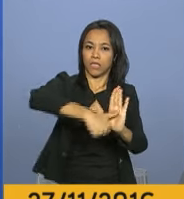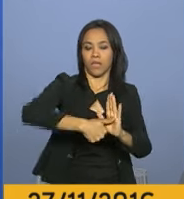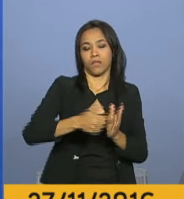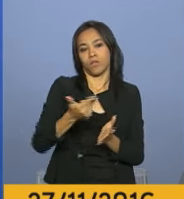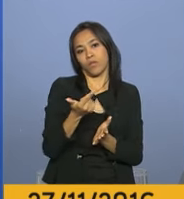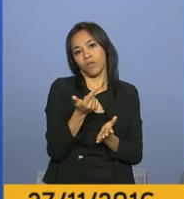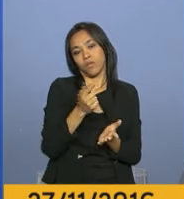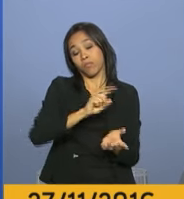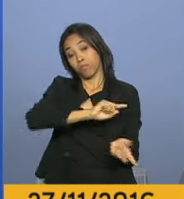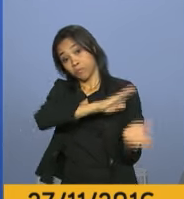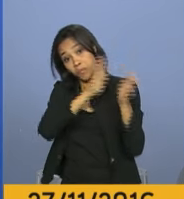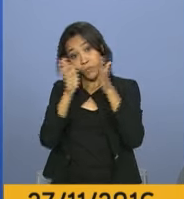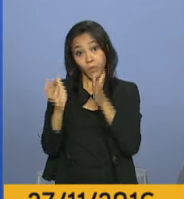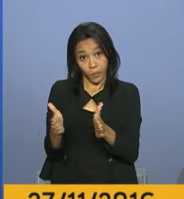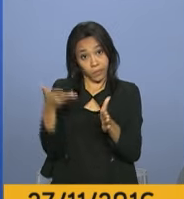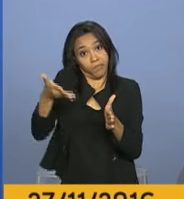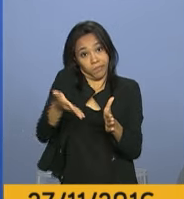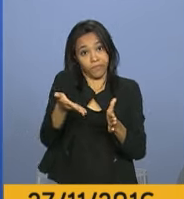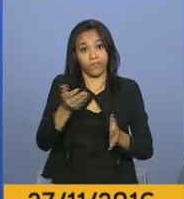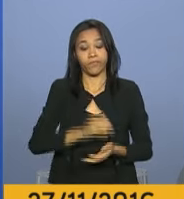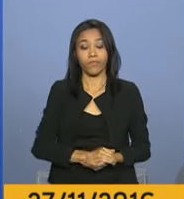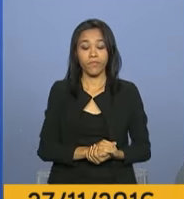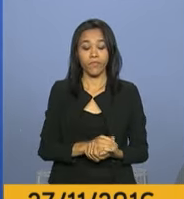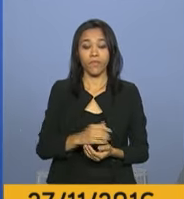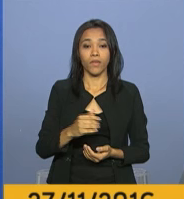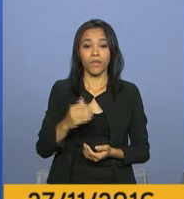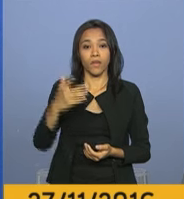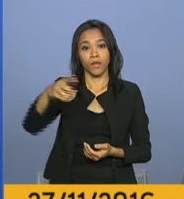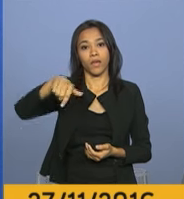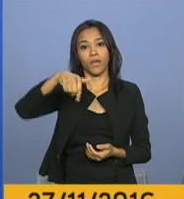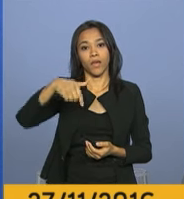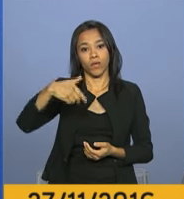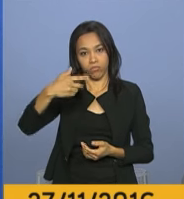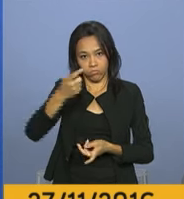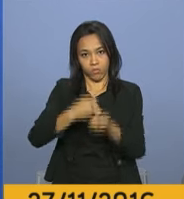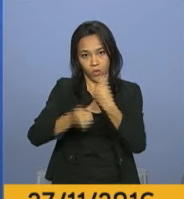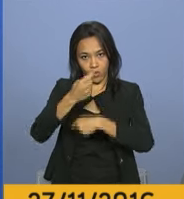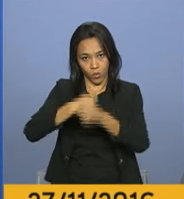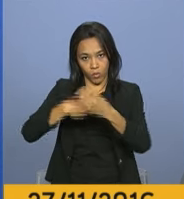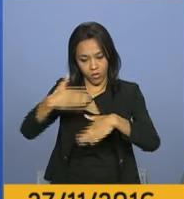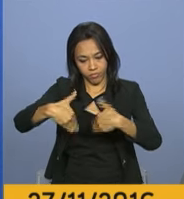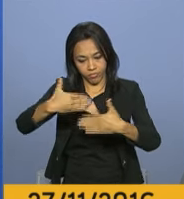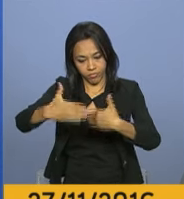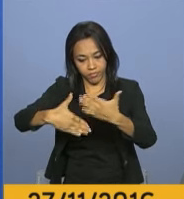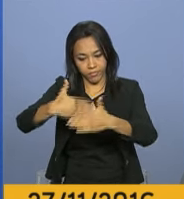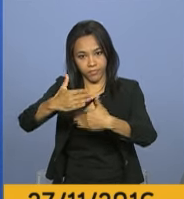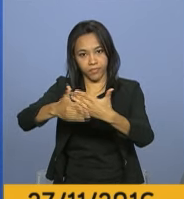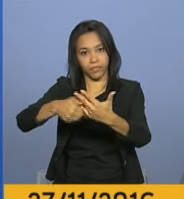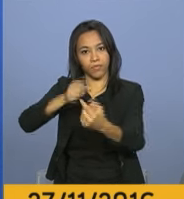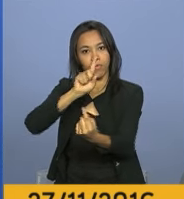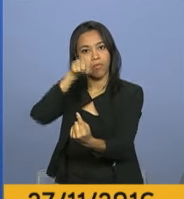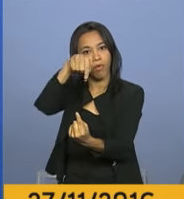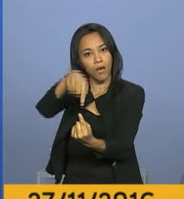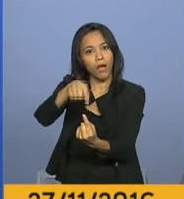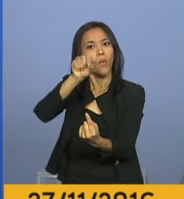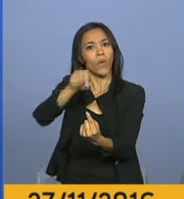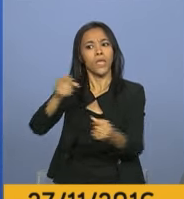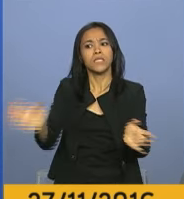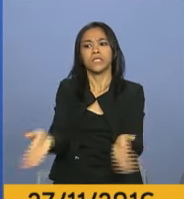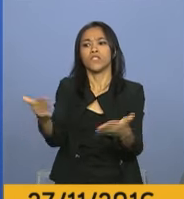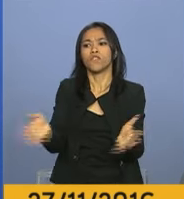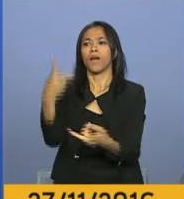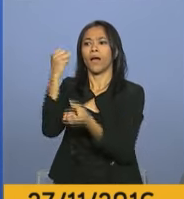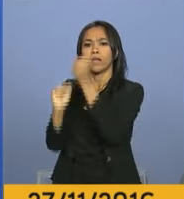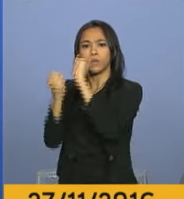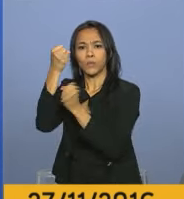nós temos, na segunda fase, na fase do crescimento, a ideia de incentivar a indústria,